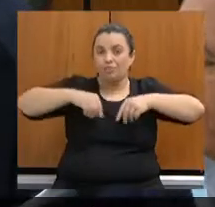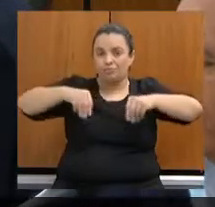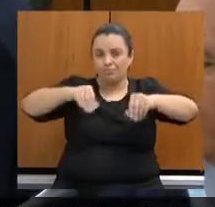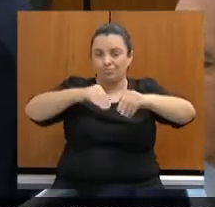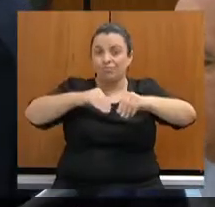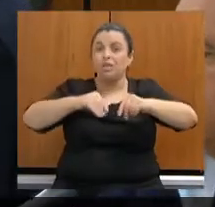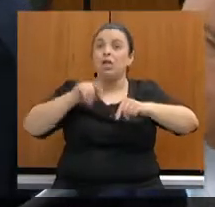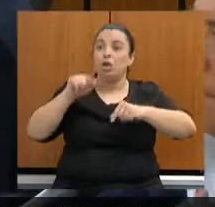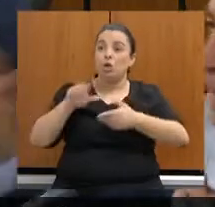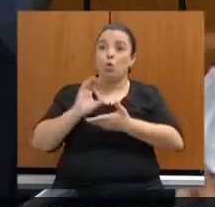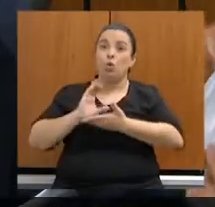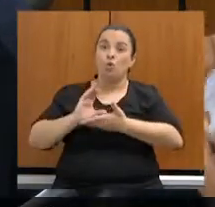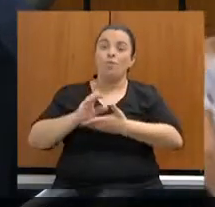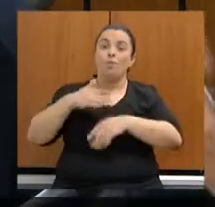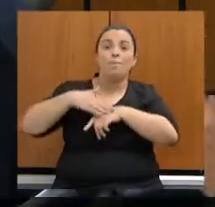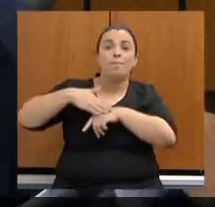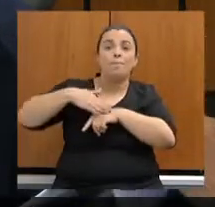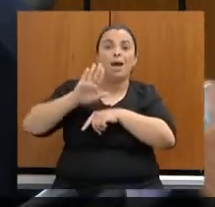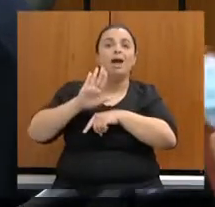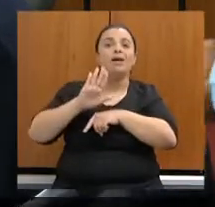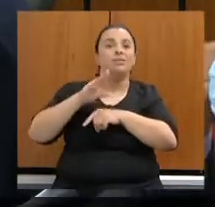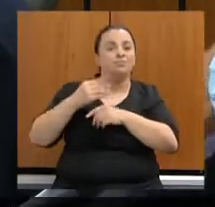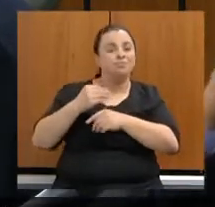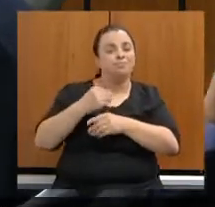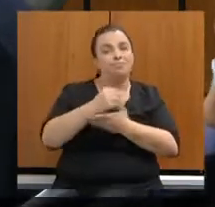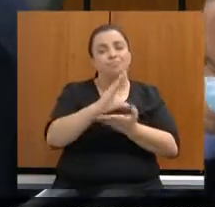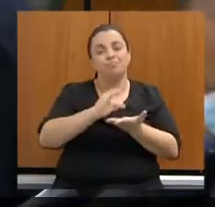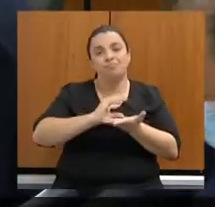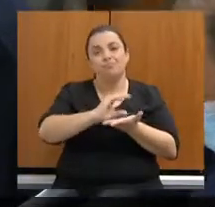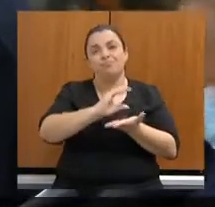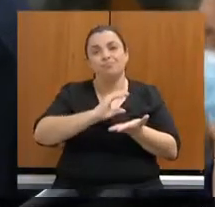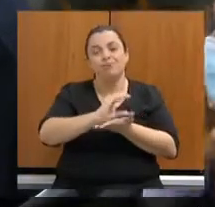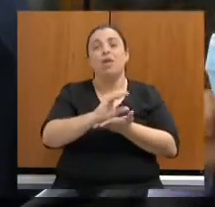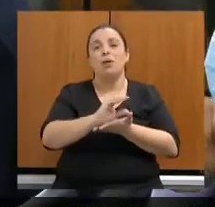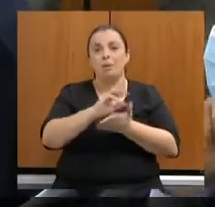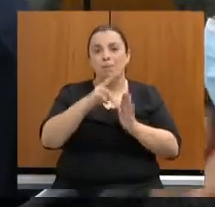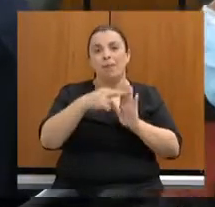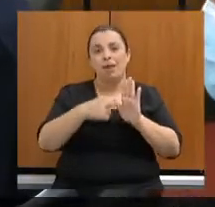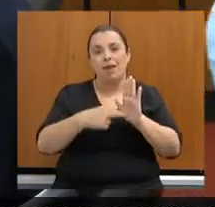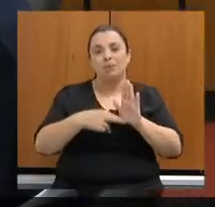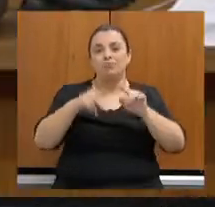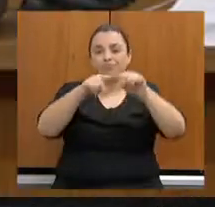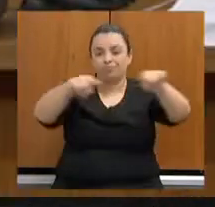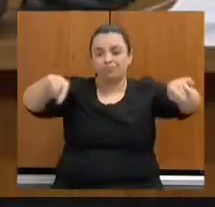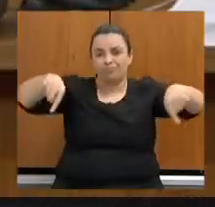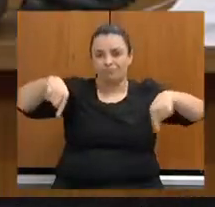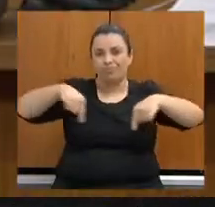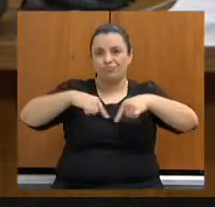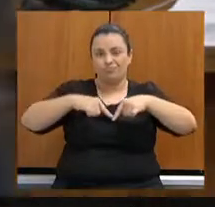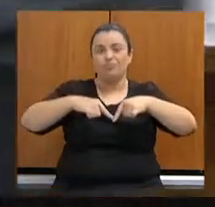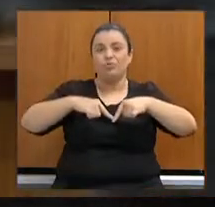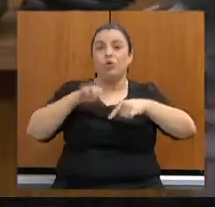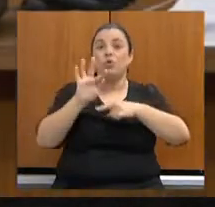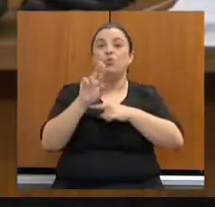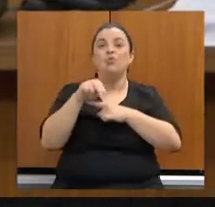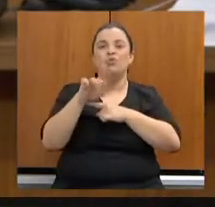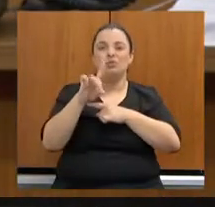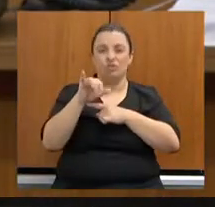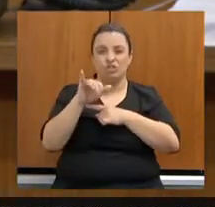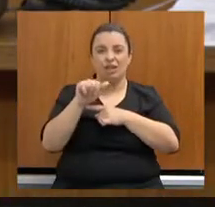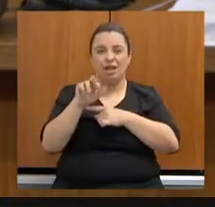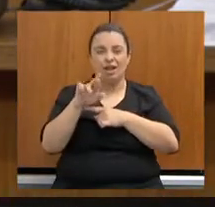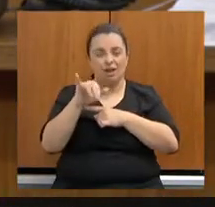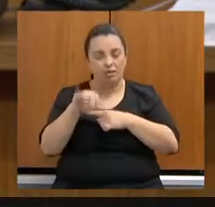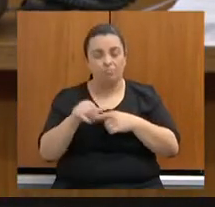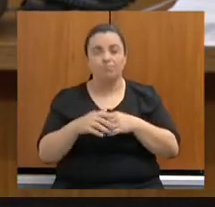coloca recursos próprios da secretaria de agricultura exatamente para regularização fundiária é nós fizemos ainda